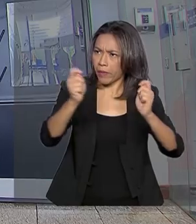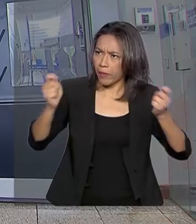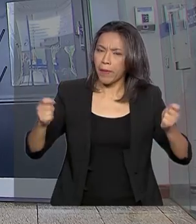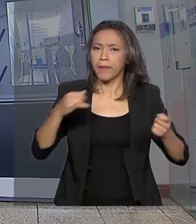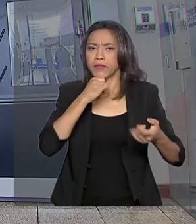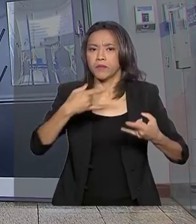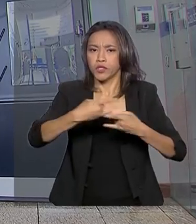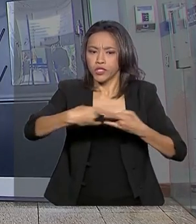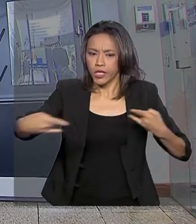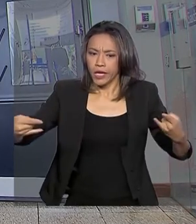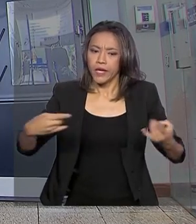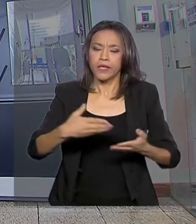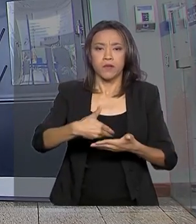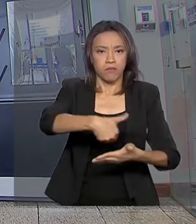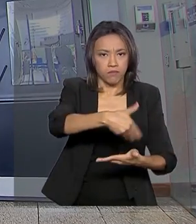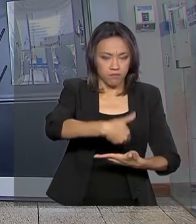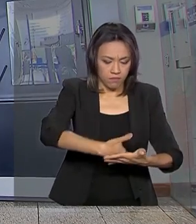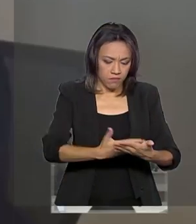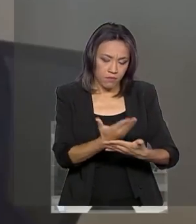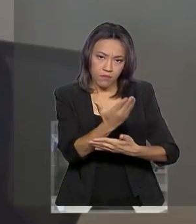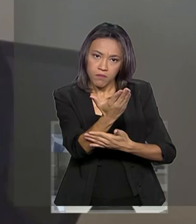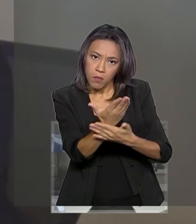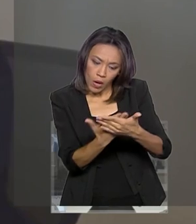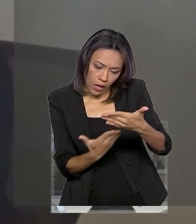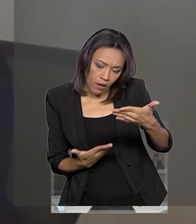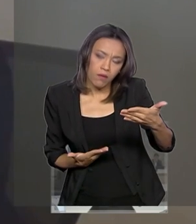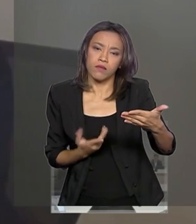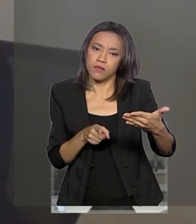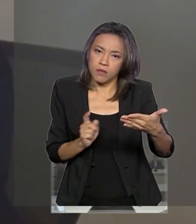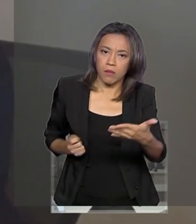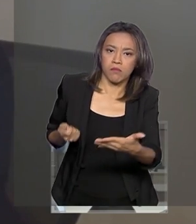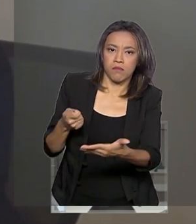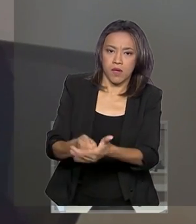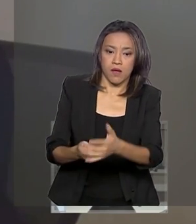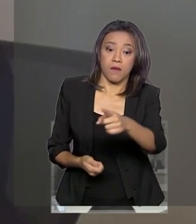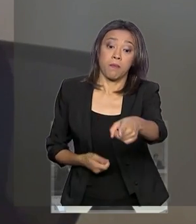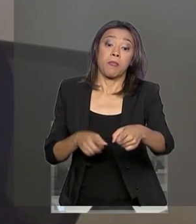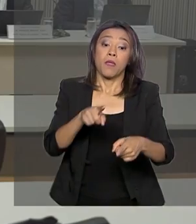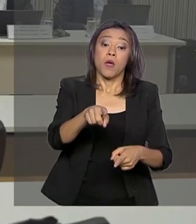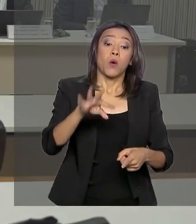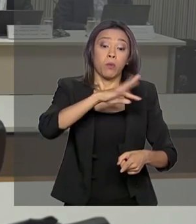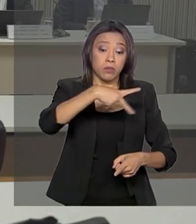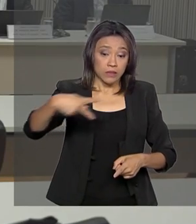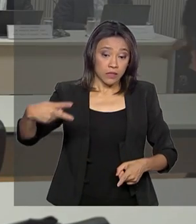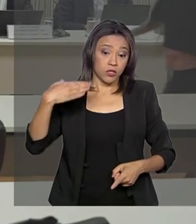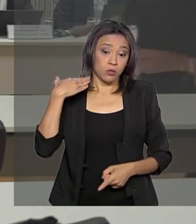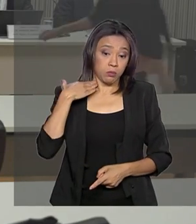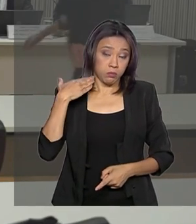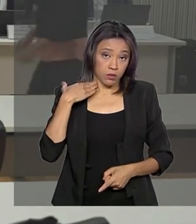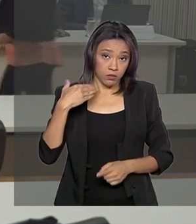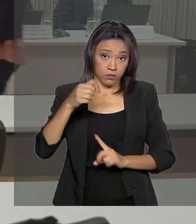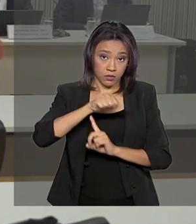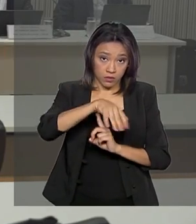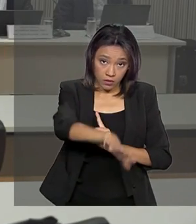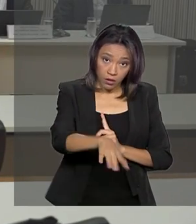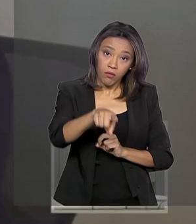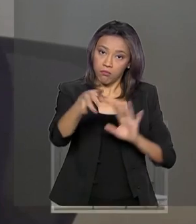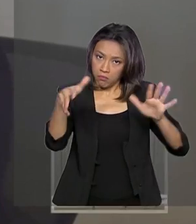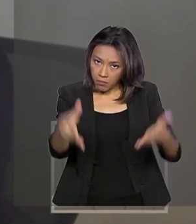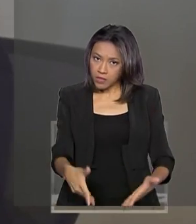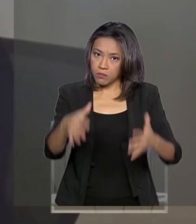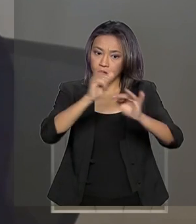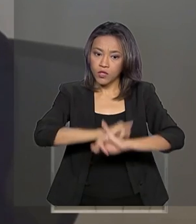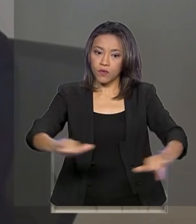cheques, boletos, TEDs e DOCs. O presidente do Banco Central, Roberto Campos Neto, participou do lançamento do sistema.